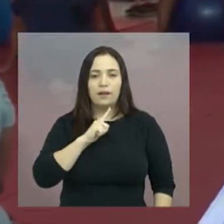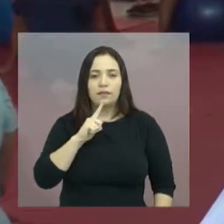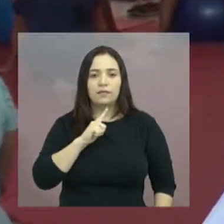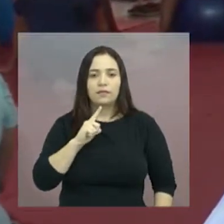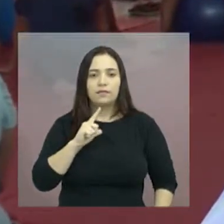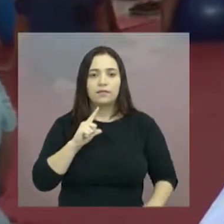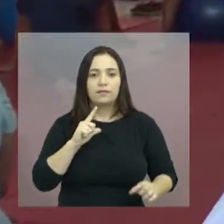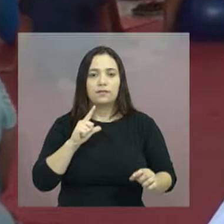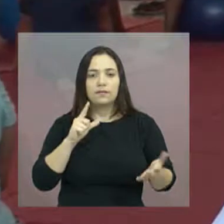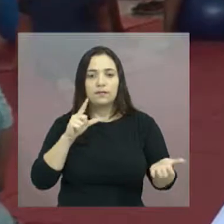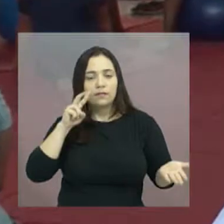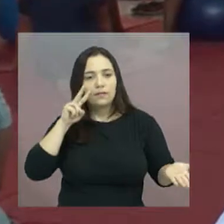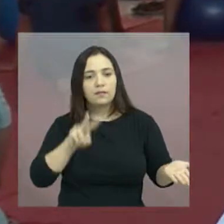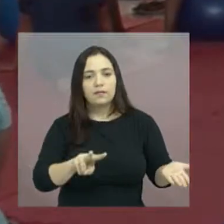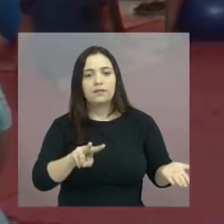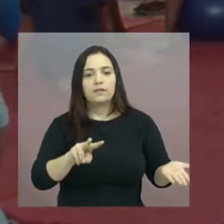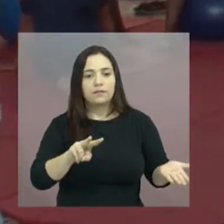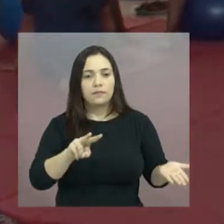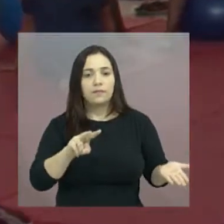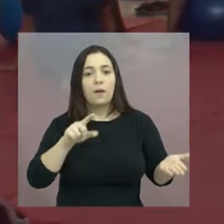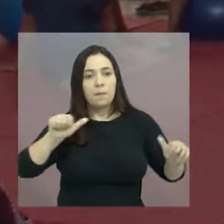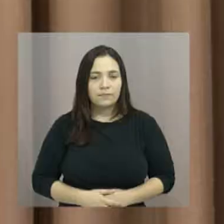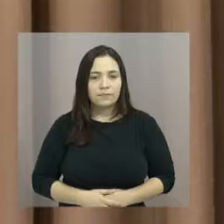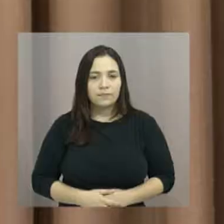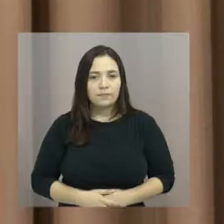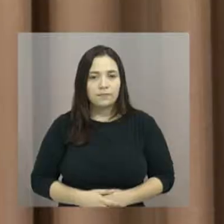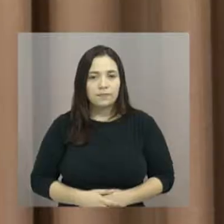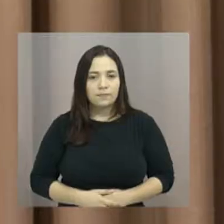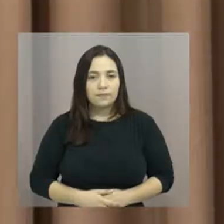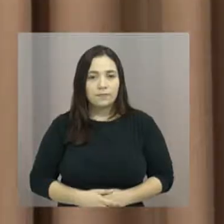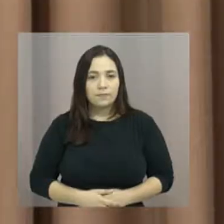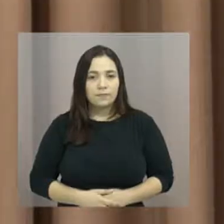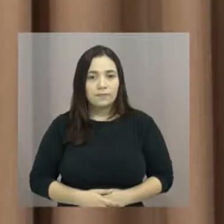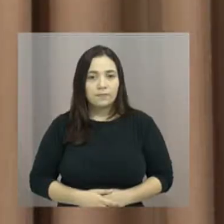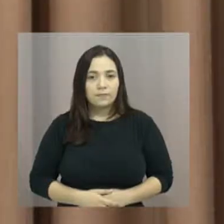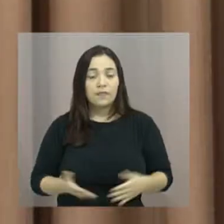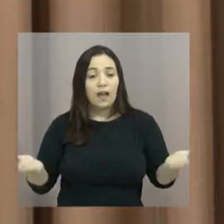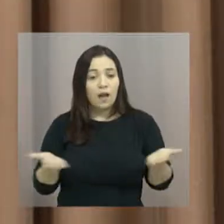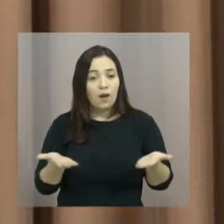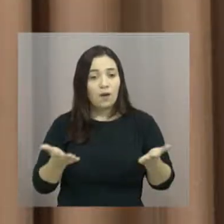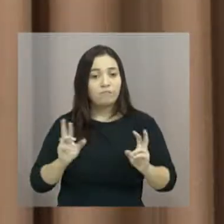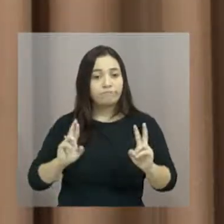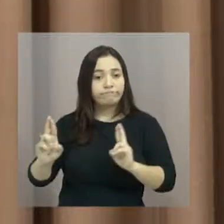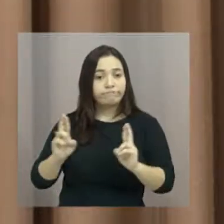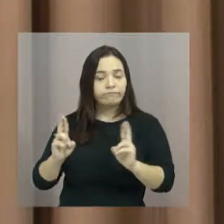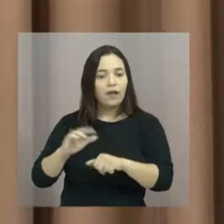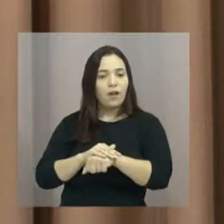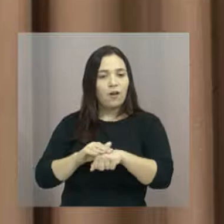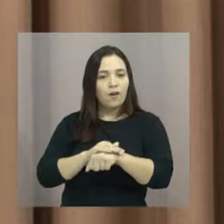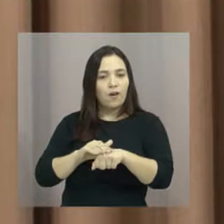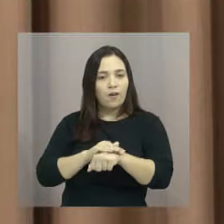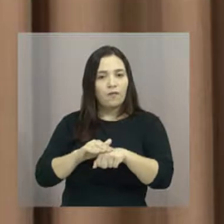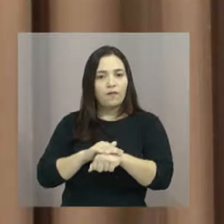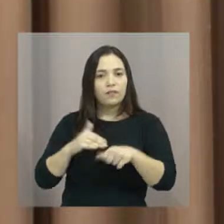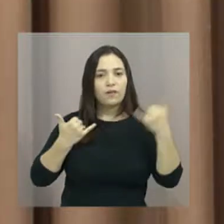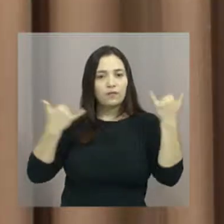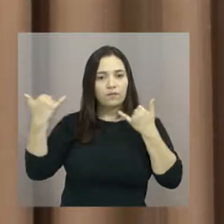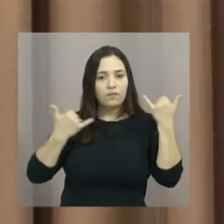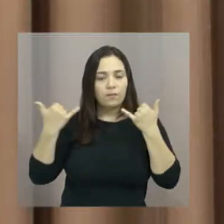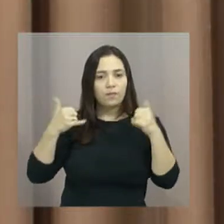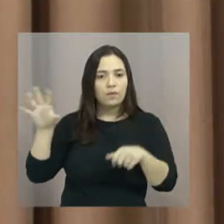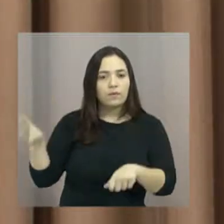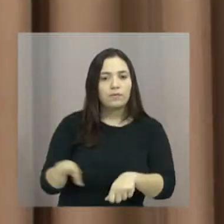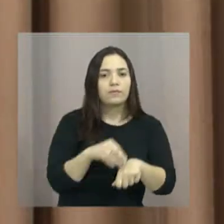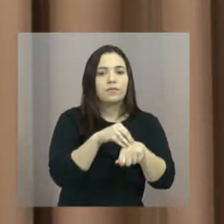gente observa que melhora também essa parte psicológica. Agora vamos para o nosso bate-papo. E quem vai trazer mais informações sobre o assunto